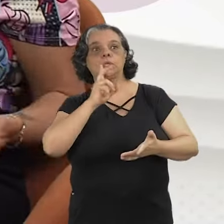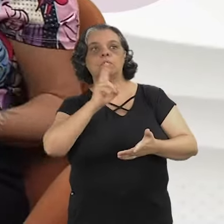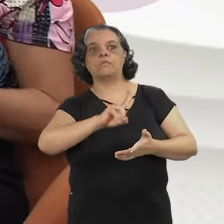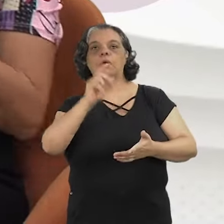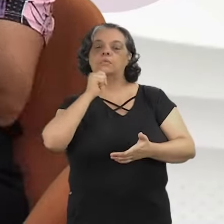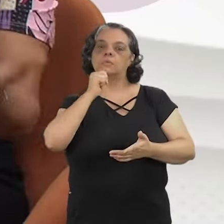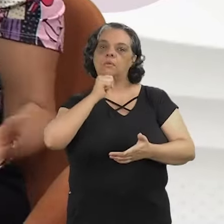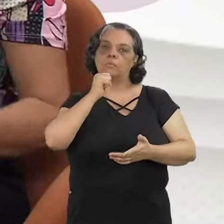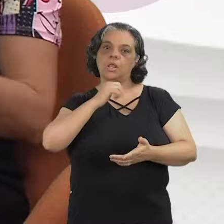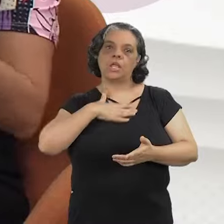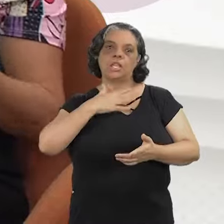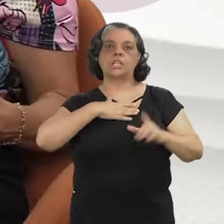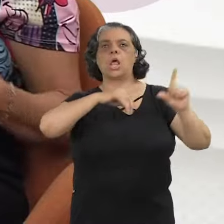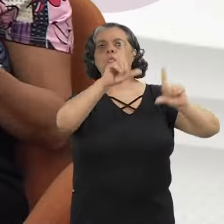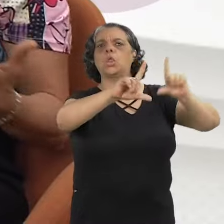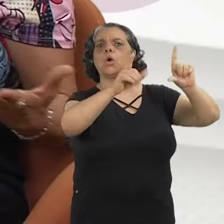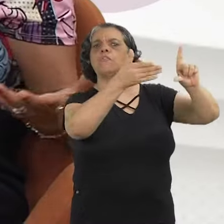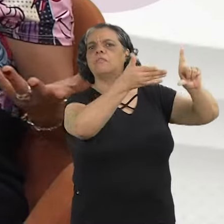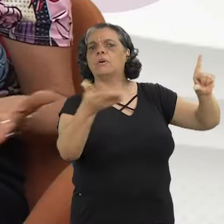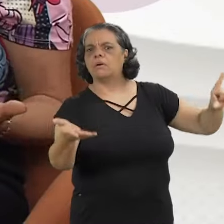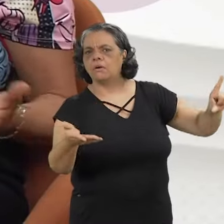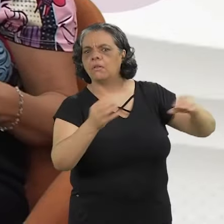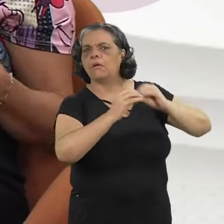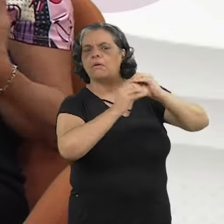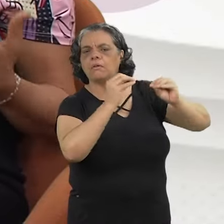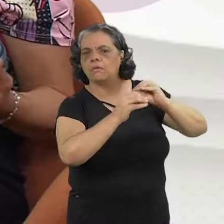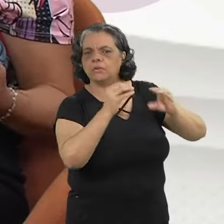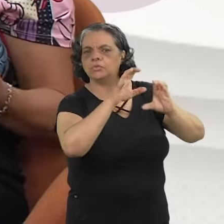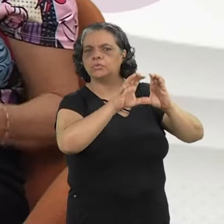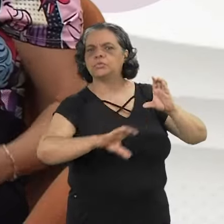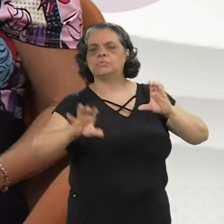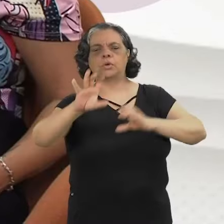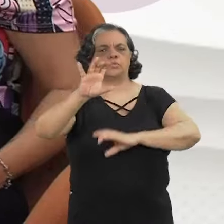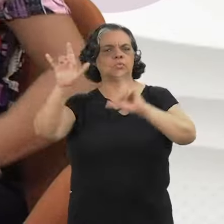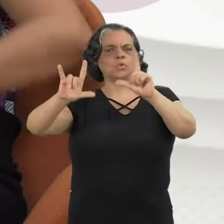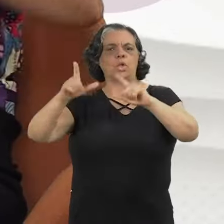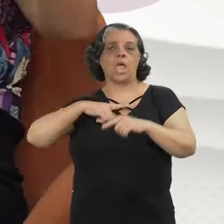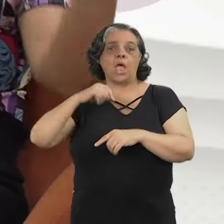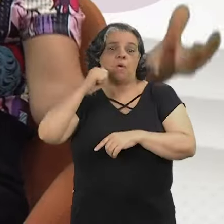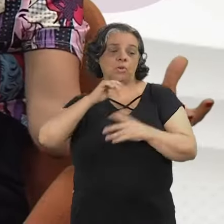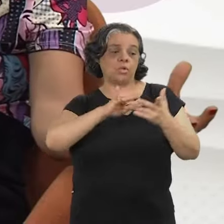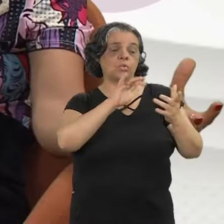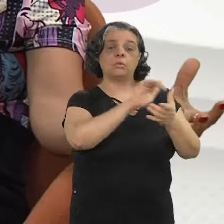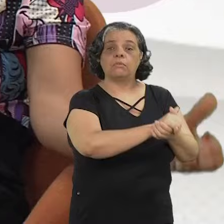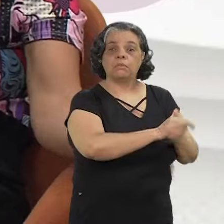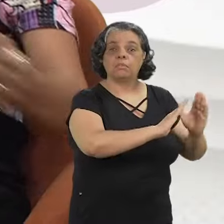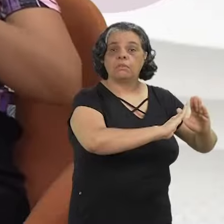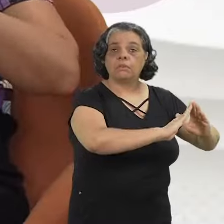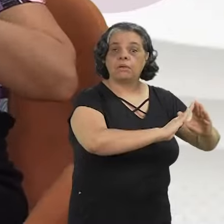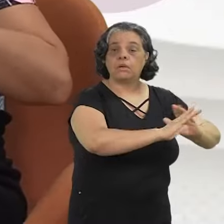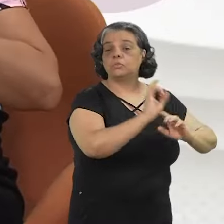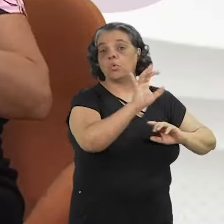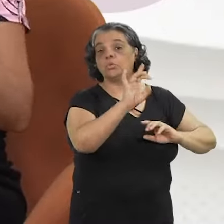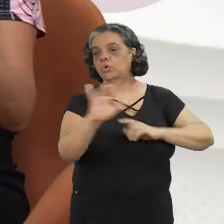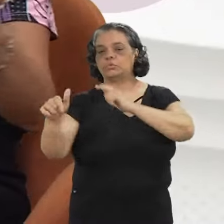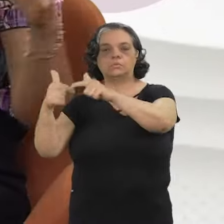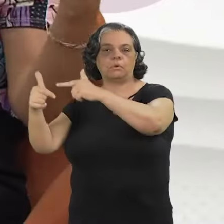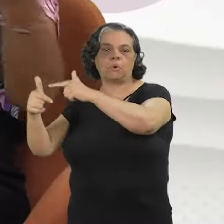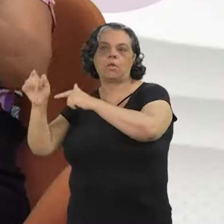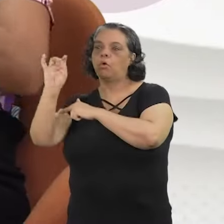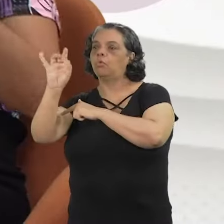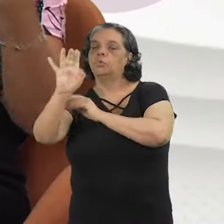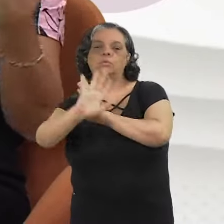né nas novelas e etc no espaços jornalísticos então ou é uma mulher dona de casa ou é uma mulher que só trabalha ou é uma mulher ent